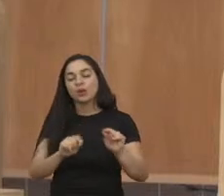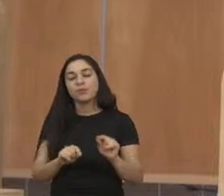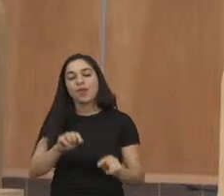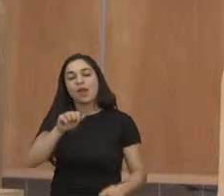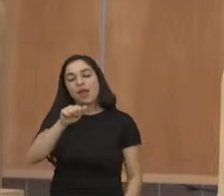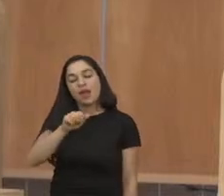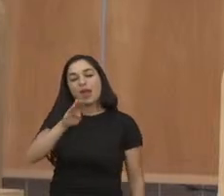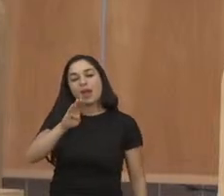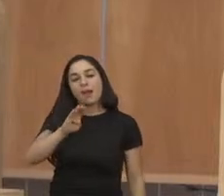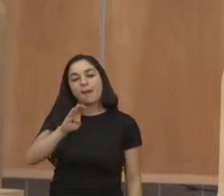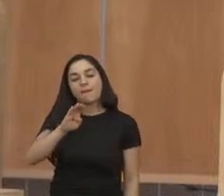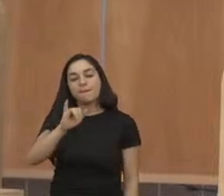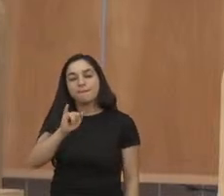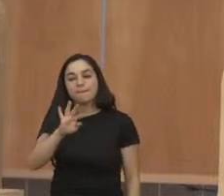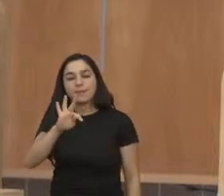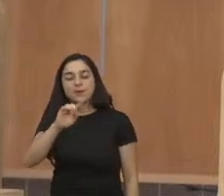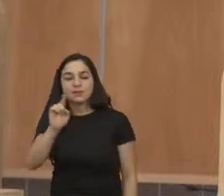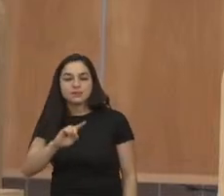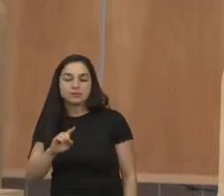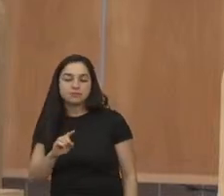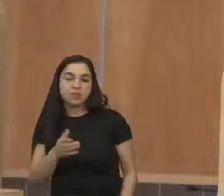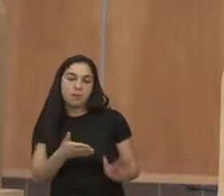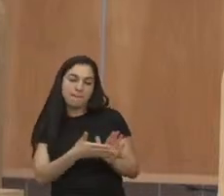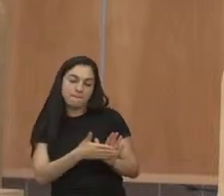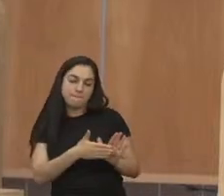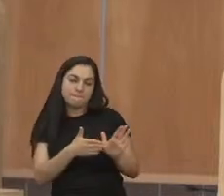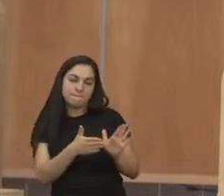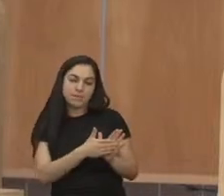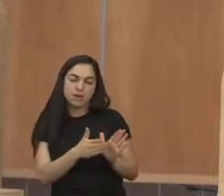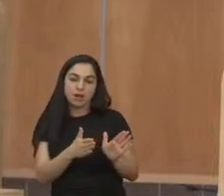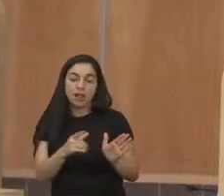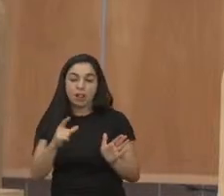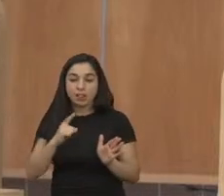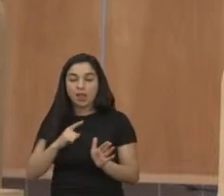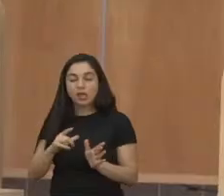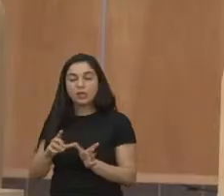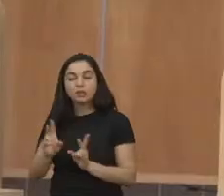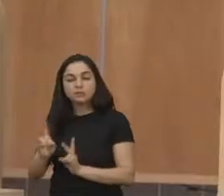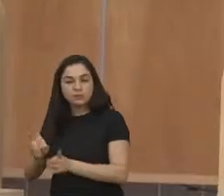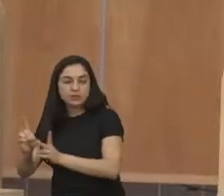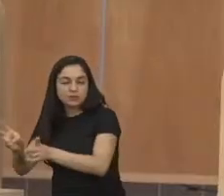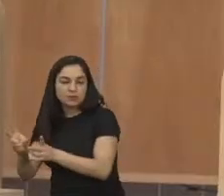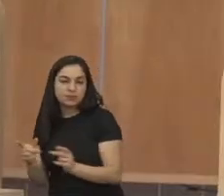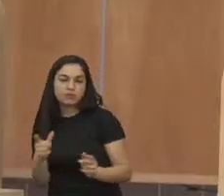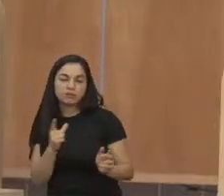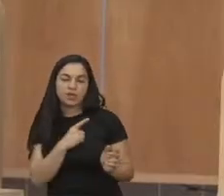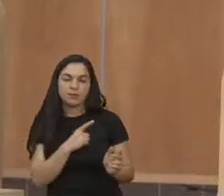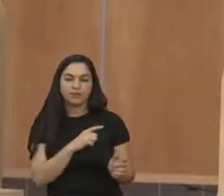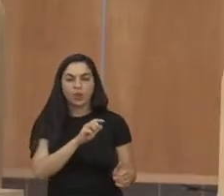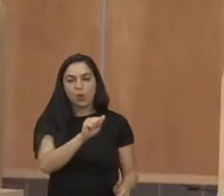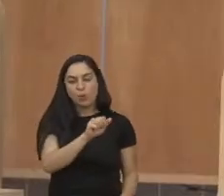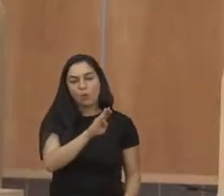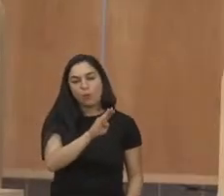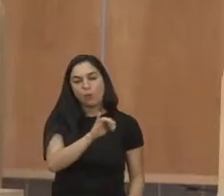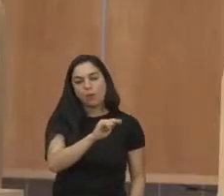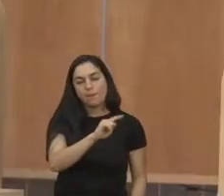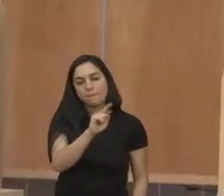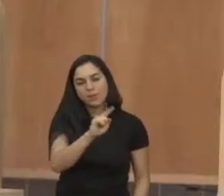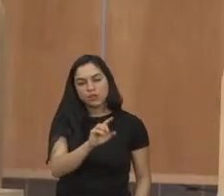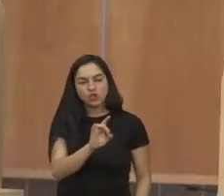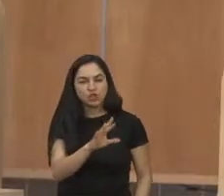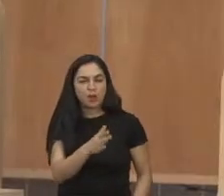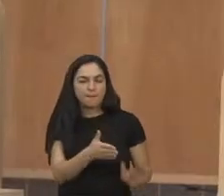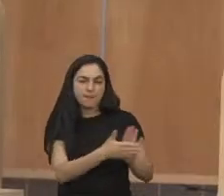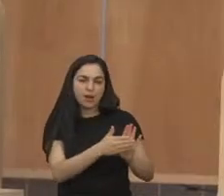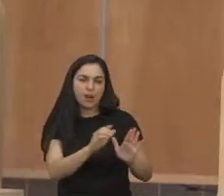habite-se parcial. Então, tem o habite-se parcial e o habite-se definitivo. O habite-se parcial, ele é tirado no início, naquele